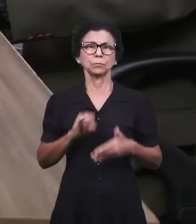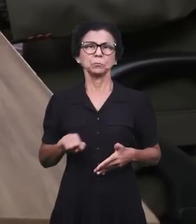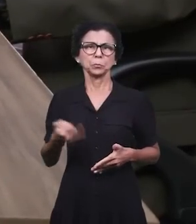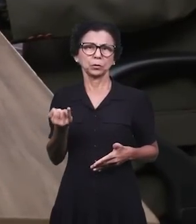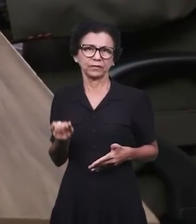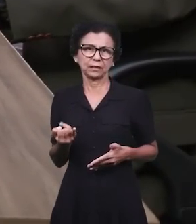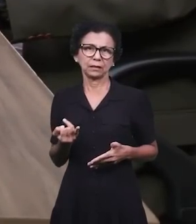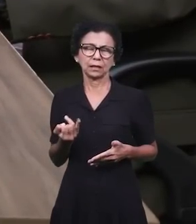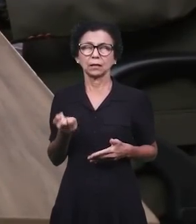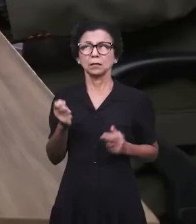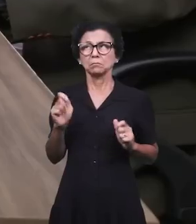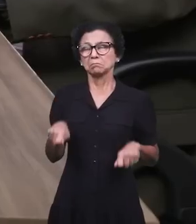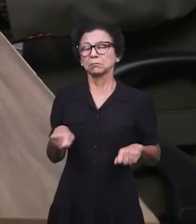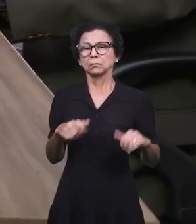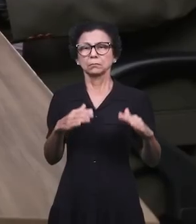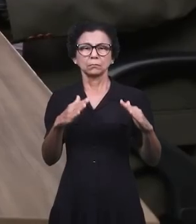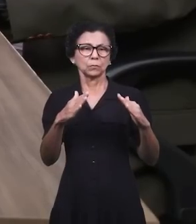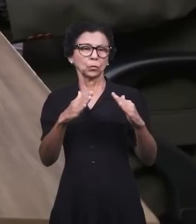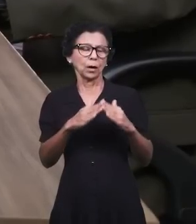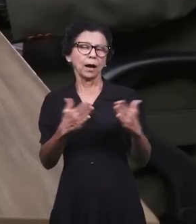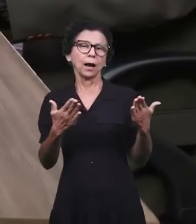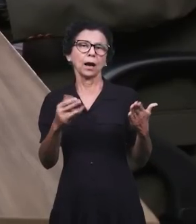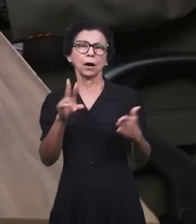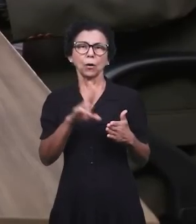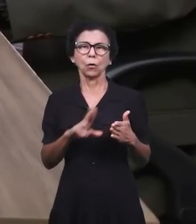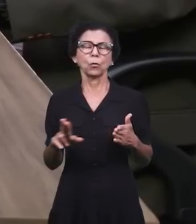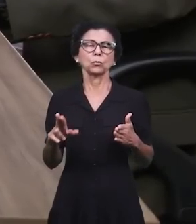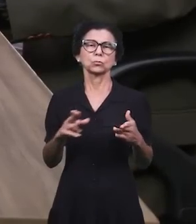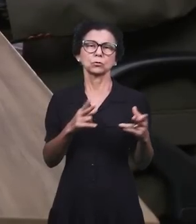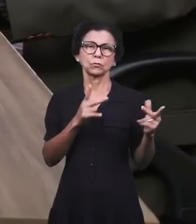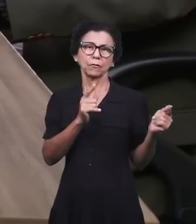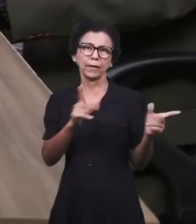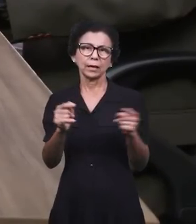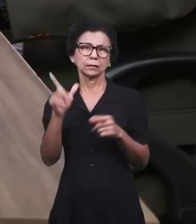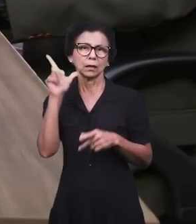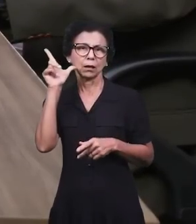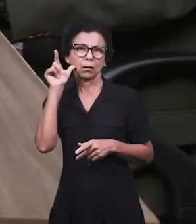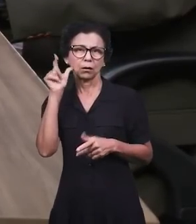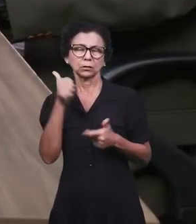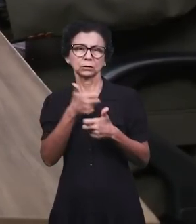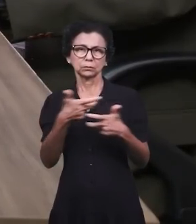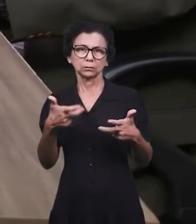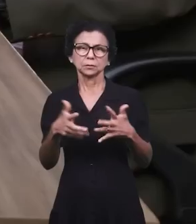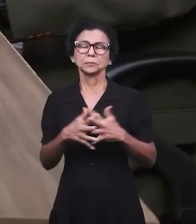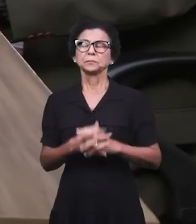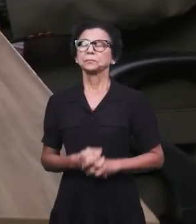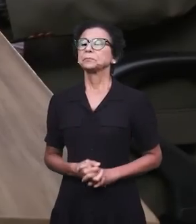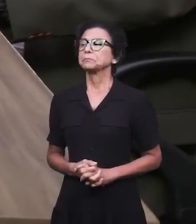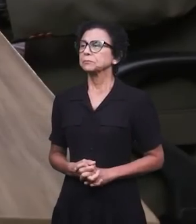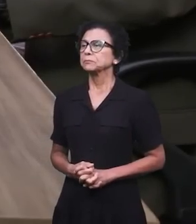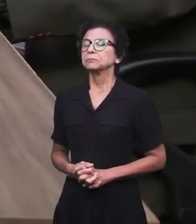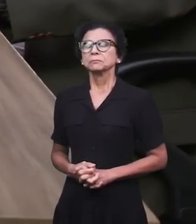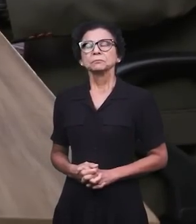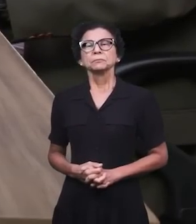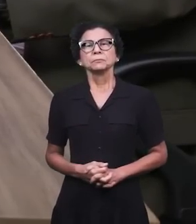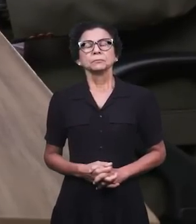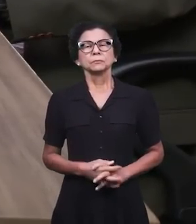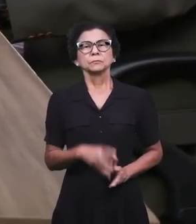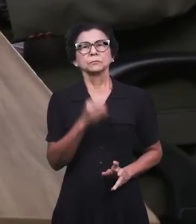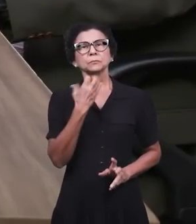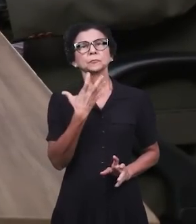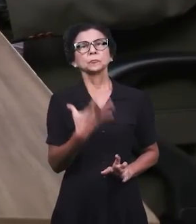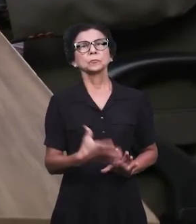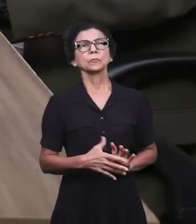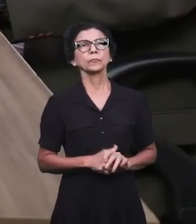seja ela para morar, para habitar, para o uso comercial e assim por diante. Muito bem, né? Muito bem. O Dr. Felipe ele trouxe aqui